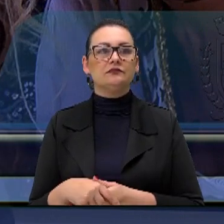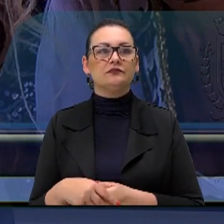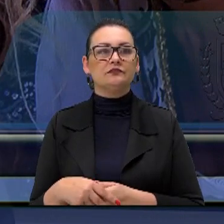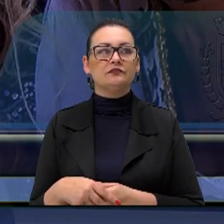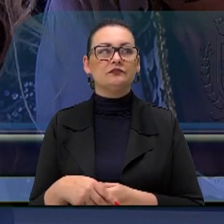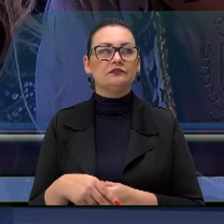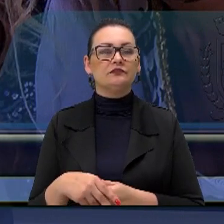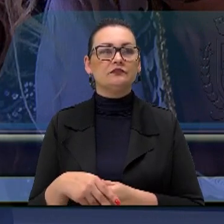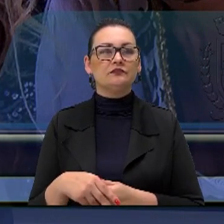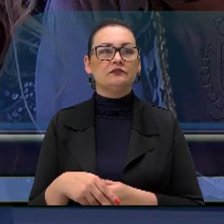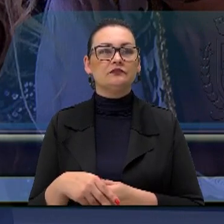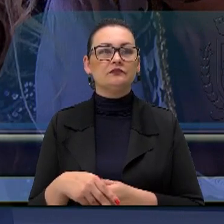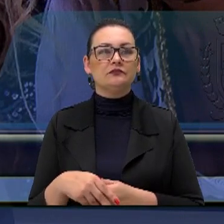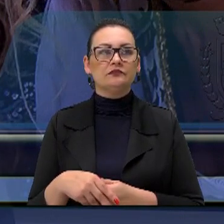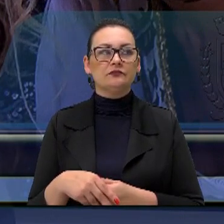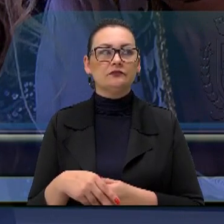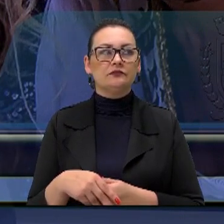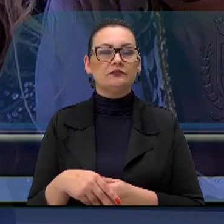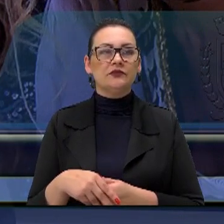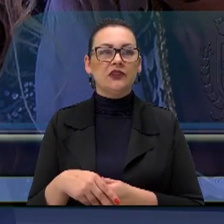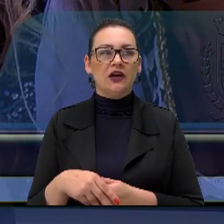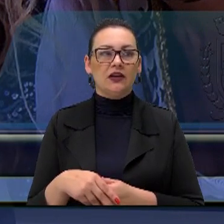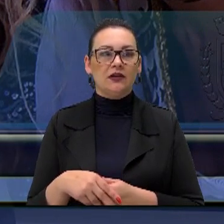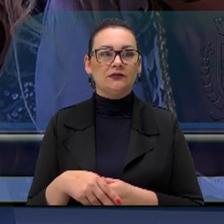ao pessoal da TV aí.